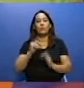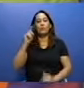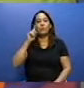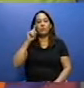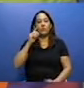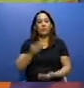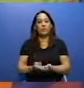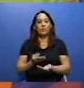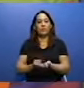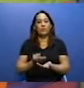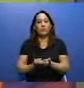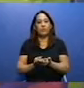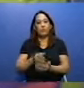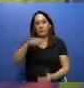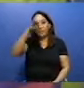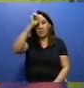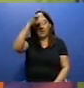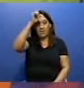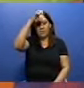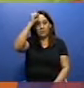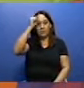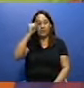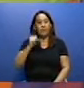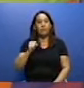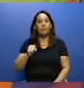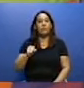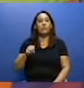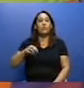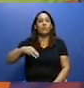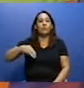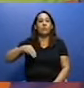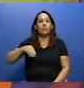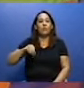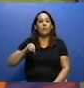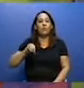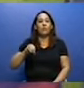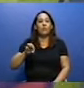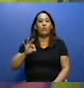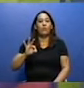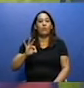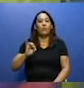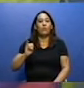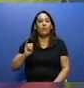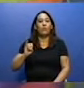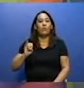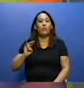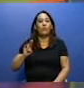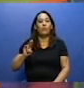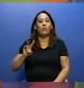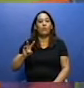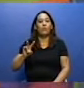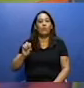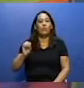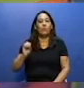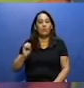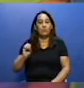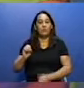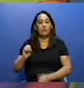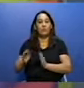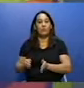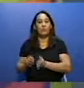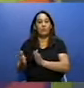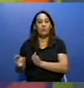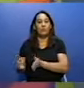falamos bastante sobre o motivo da sequência. A professora só vai relembrar. Então,